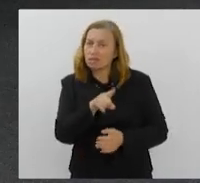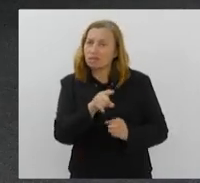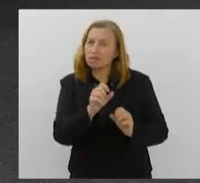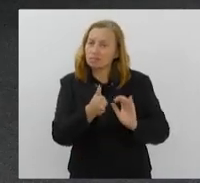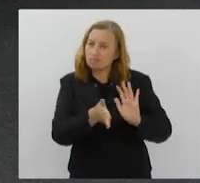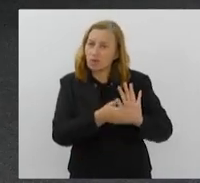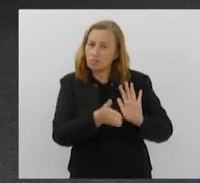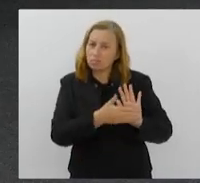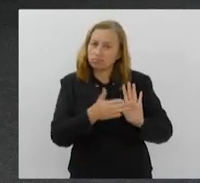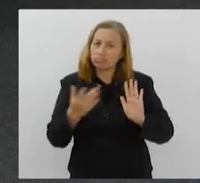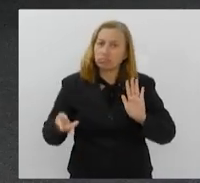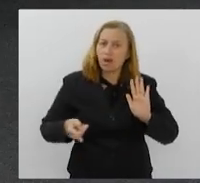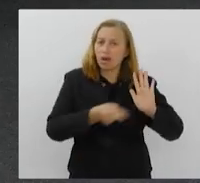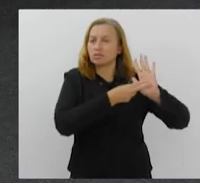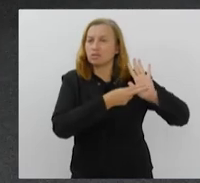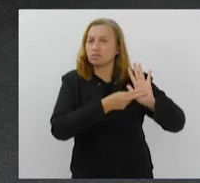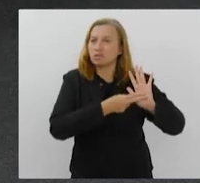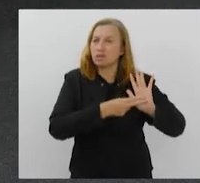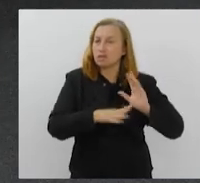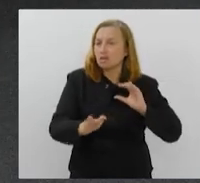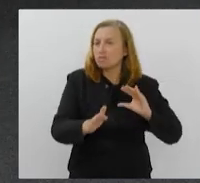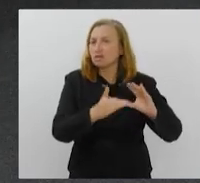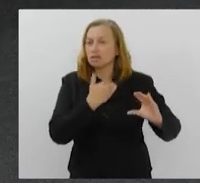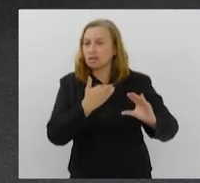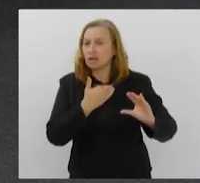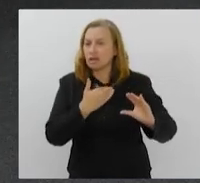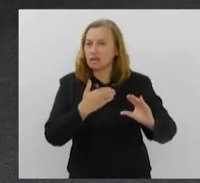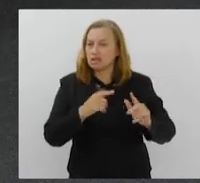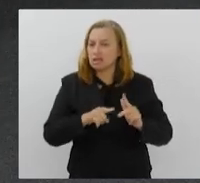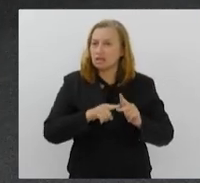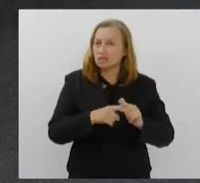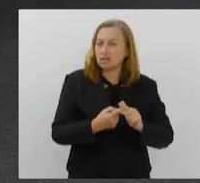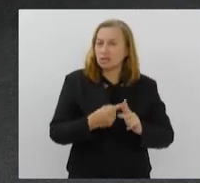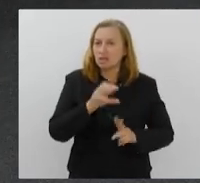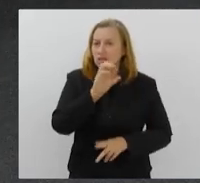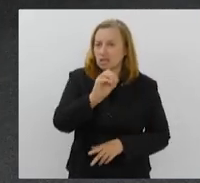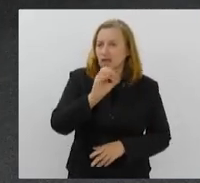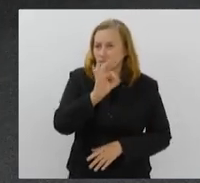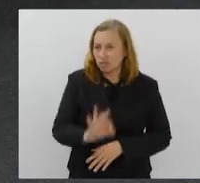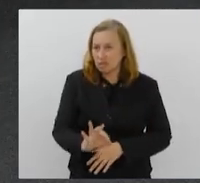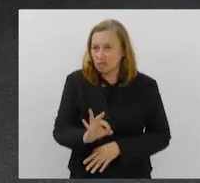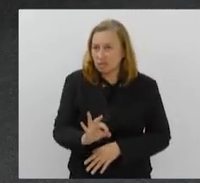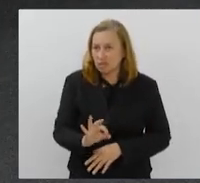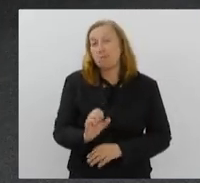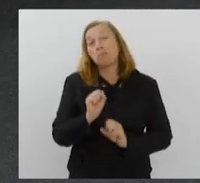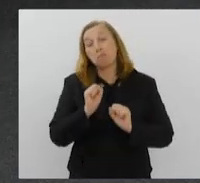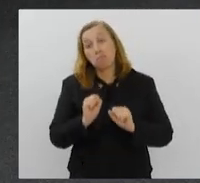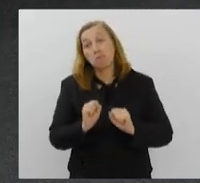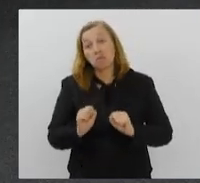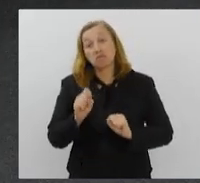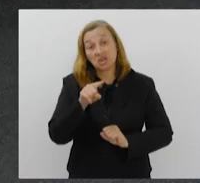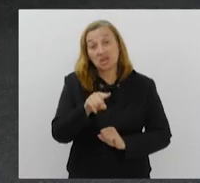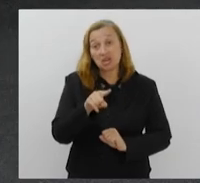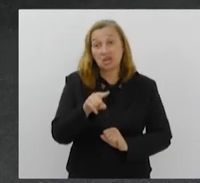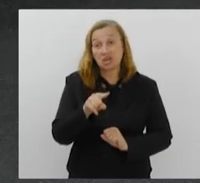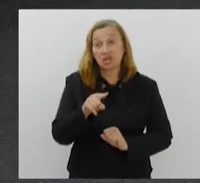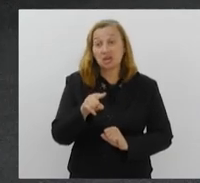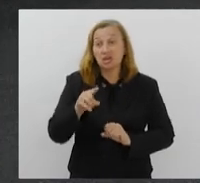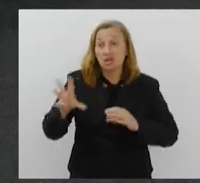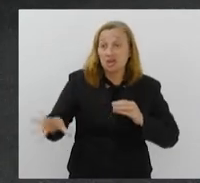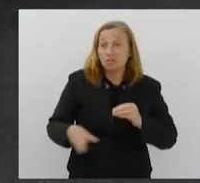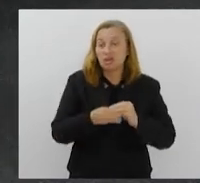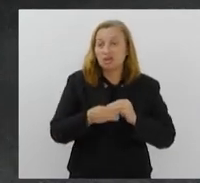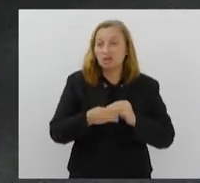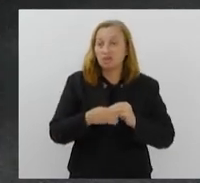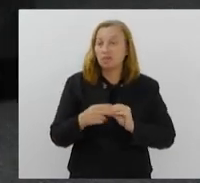propusessem, assumissem e mandassem a recomposição em 0%, a gente podia aqui emendar para